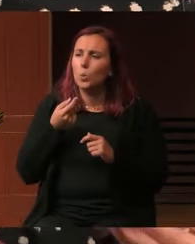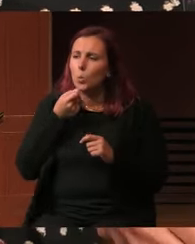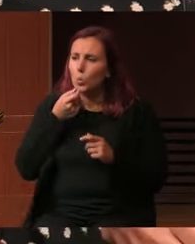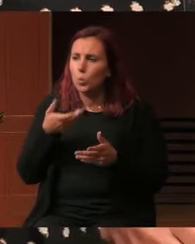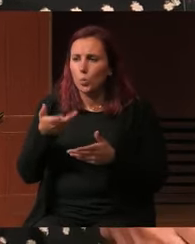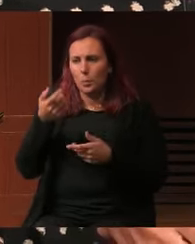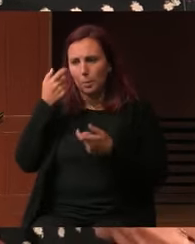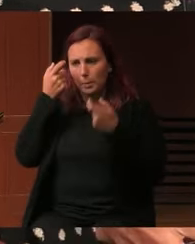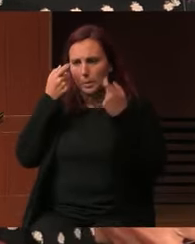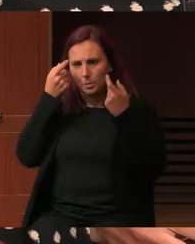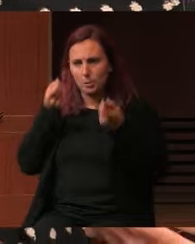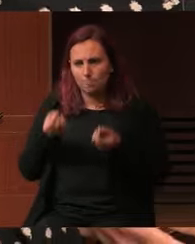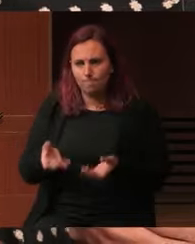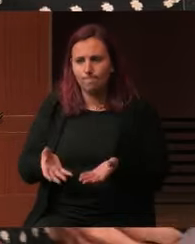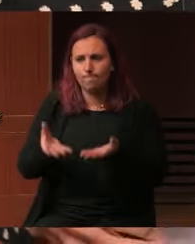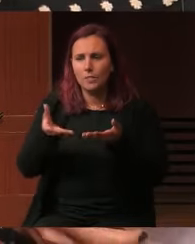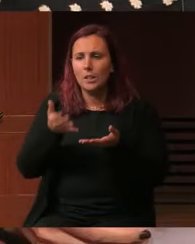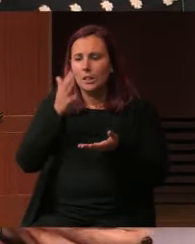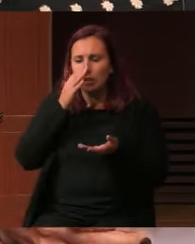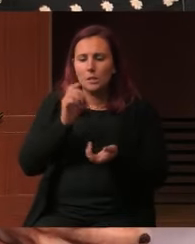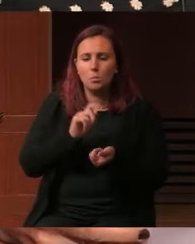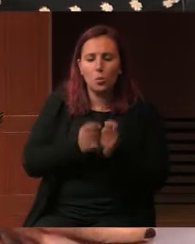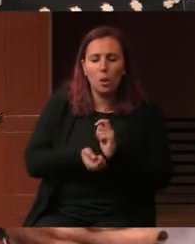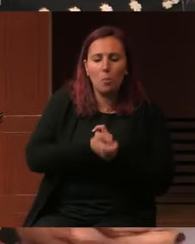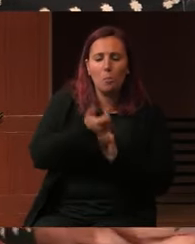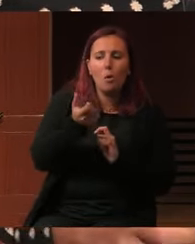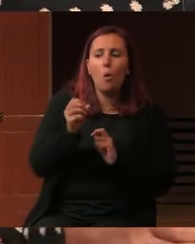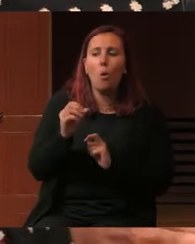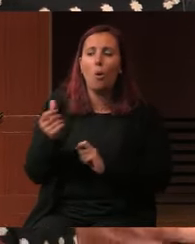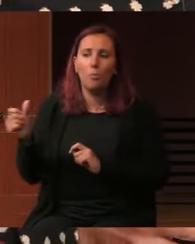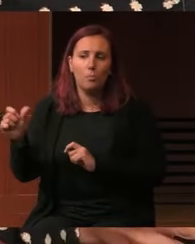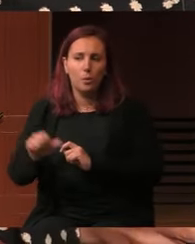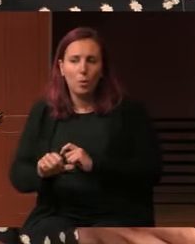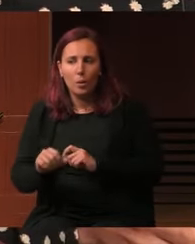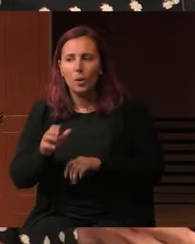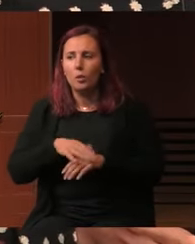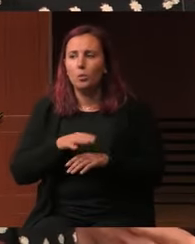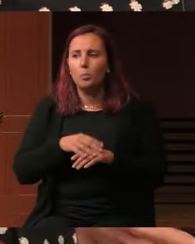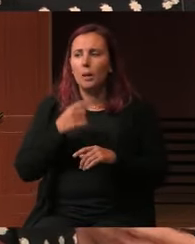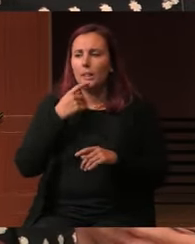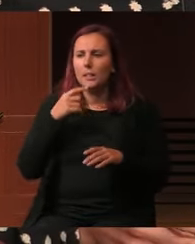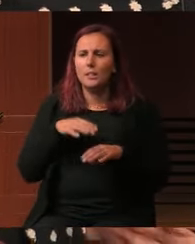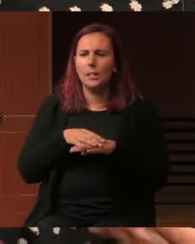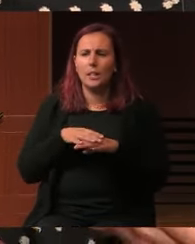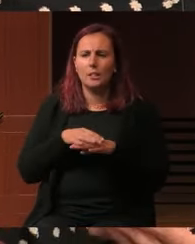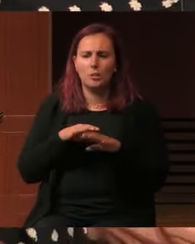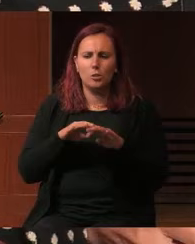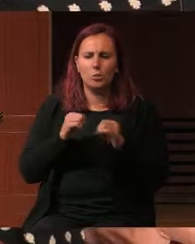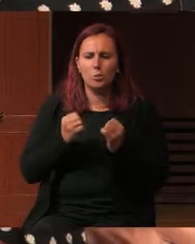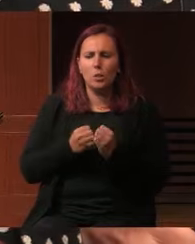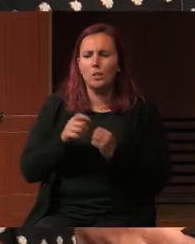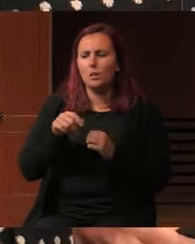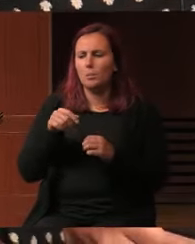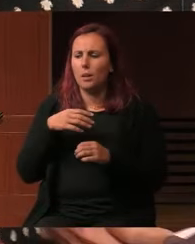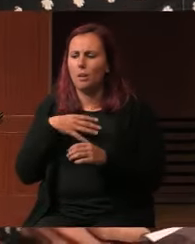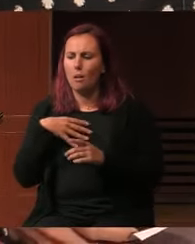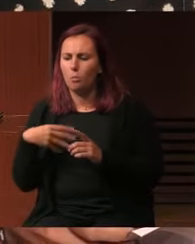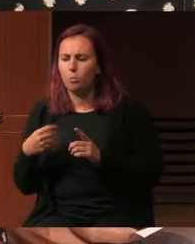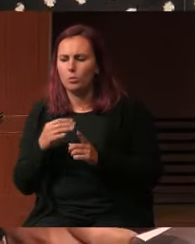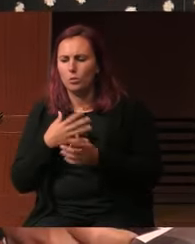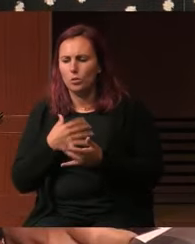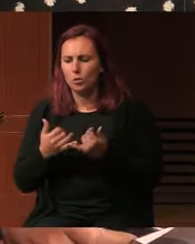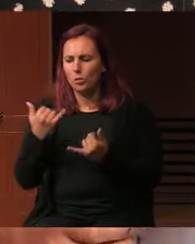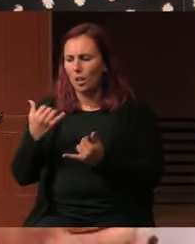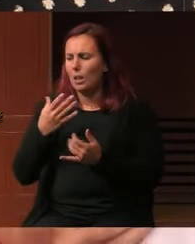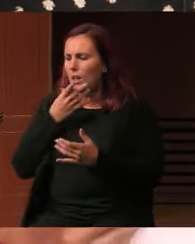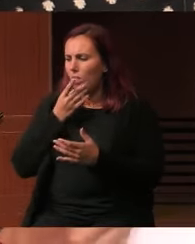vossa reflexão, se mudaram para melhor ou para pior. Dizem que as redes sociais e o mundo digital nos têm isolado, mas a